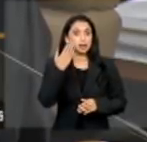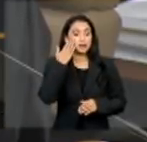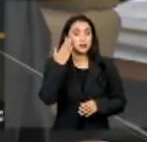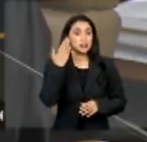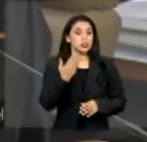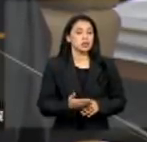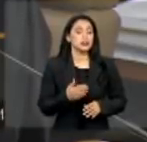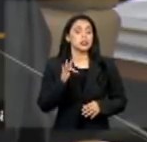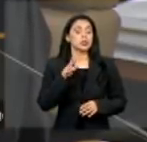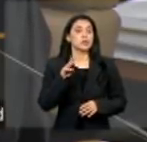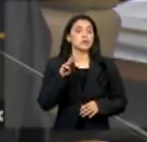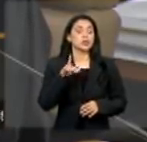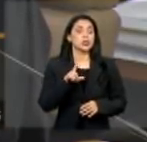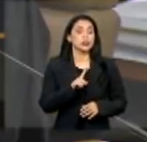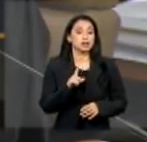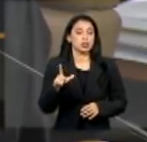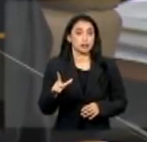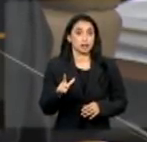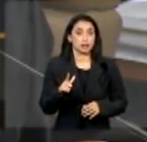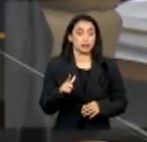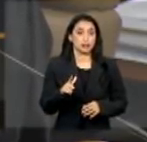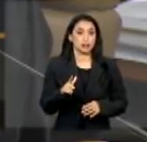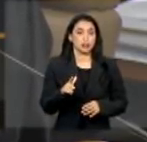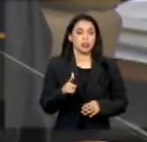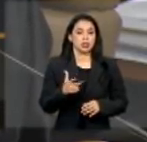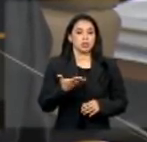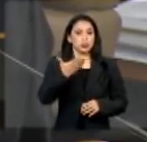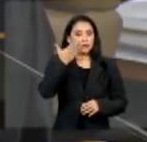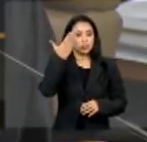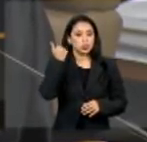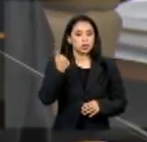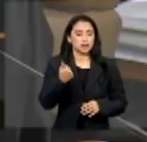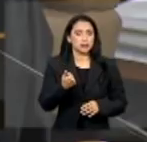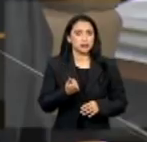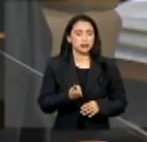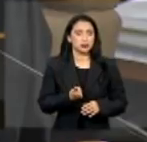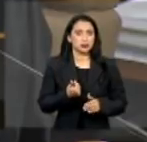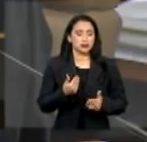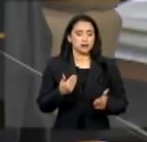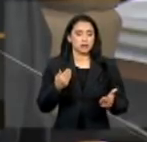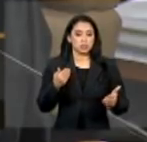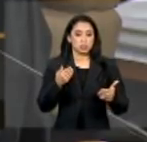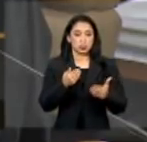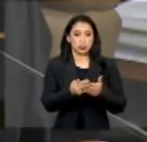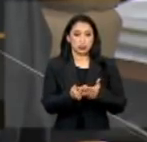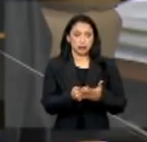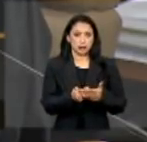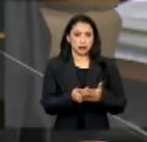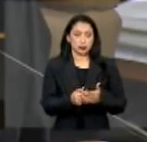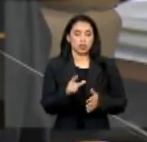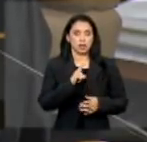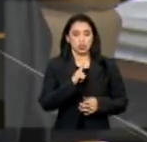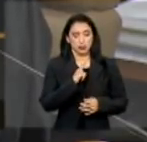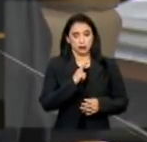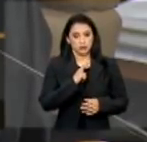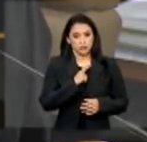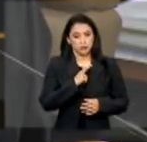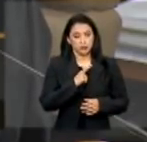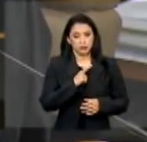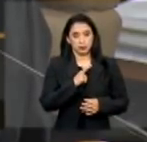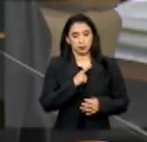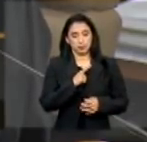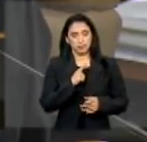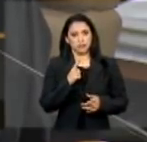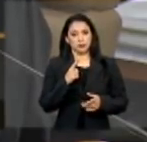do ponto de vista de um lapso temporal diferenciado seria mais desejável sob a perspectiva